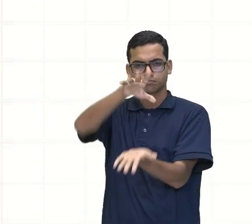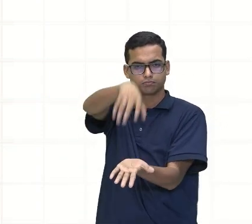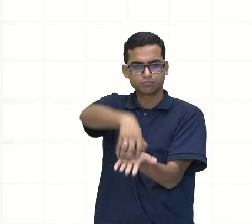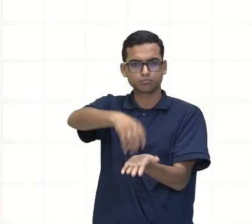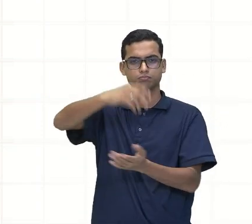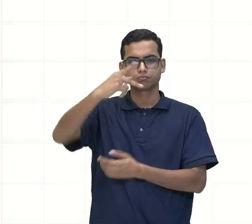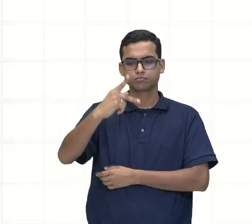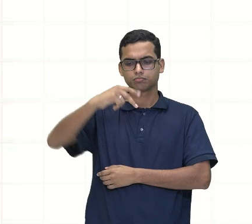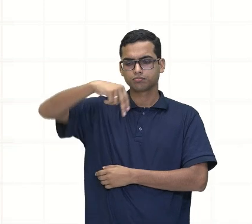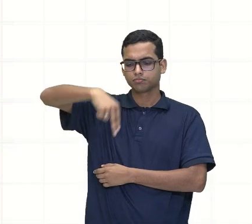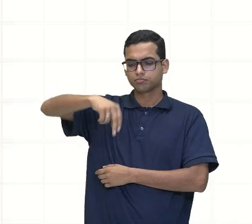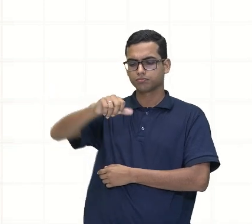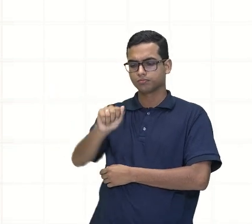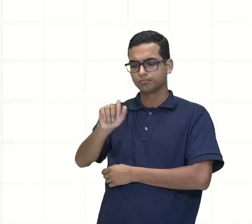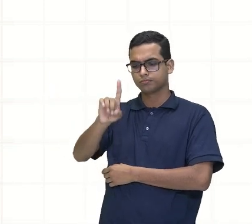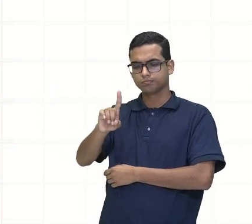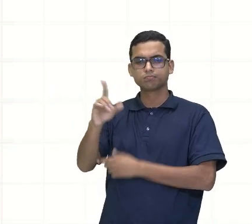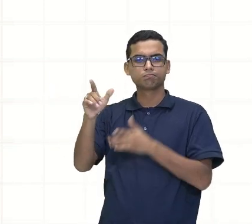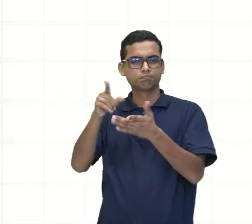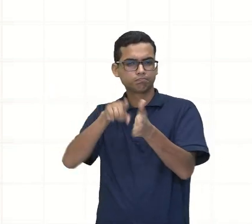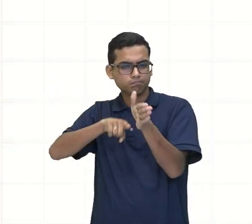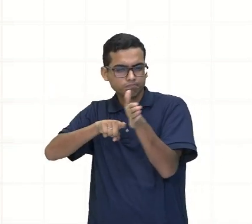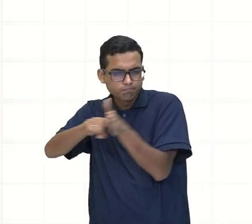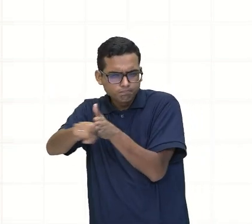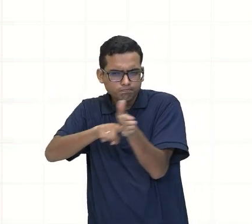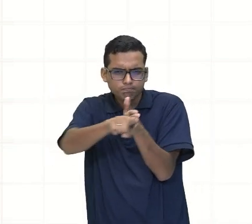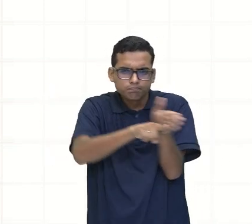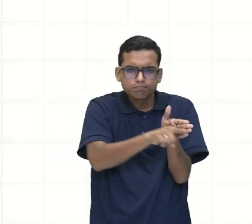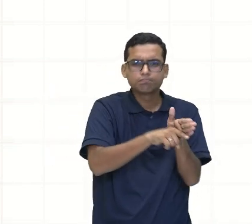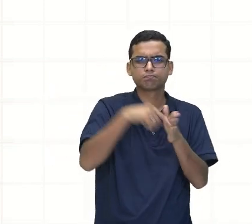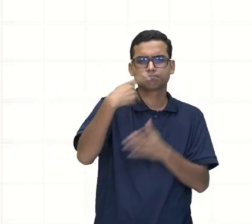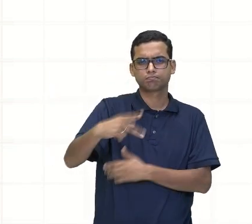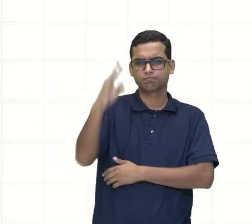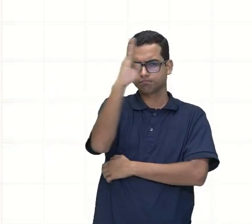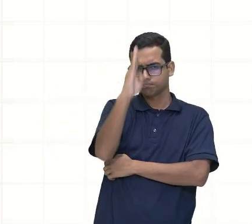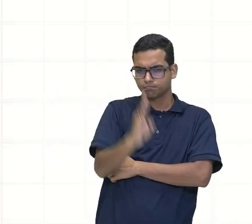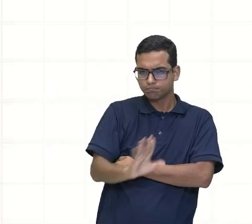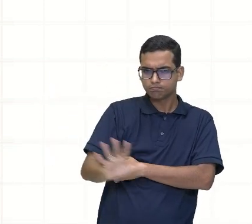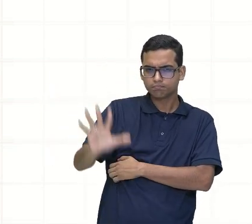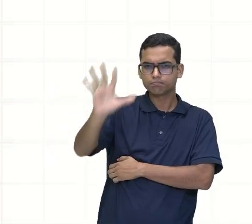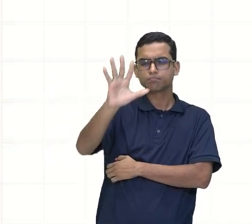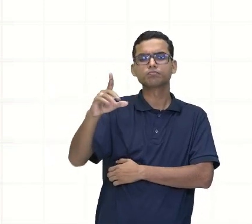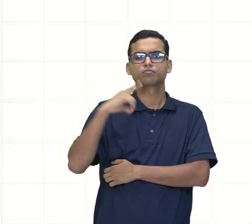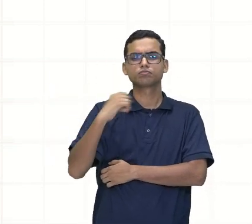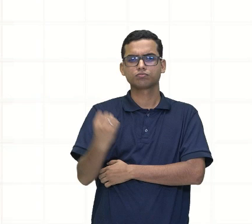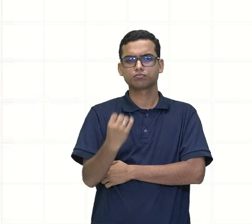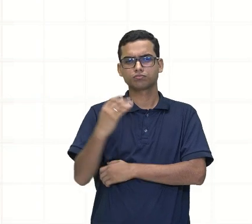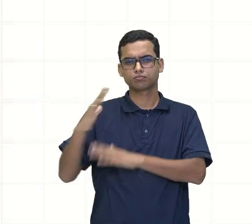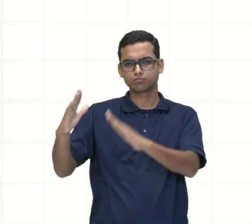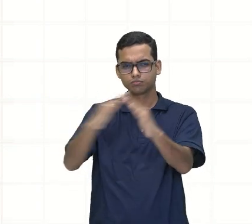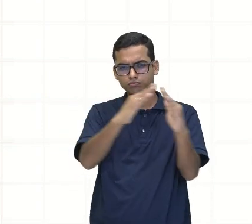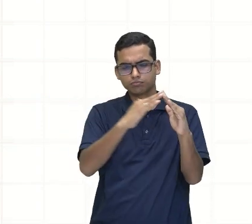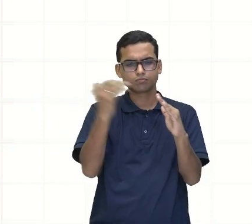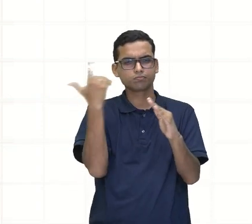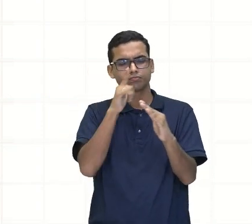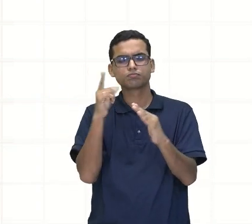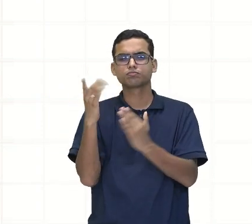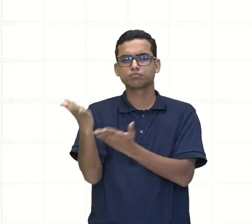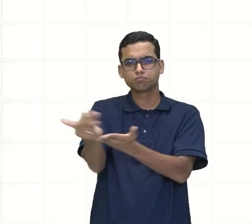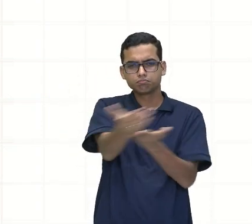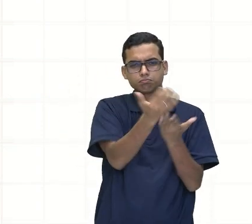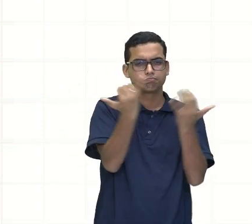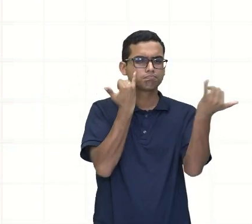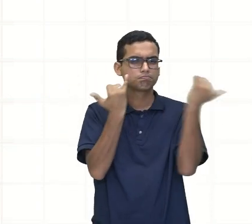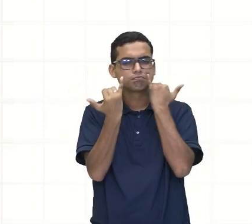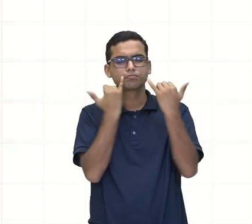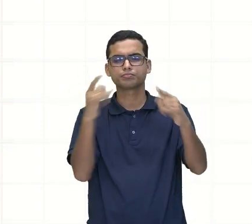por analisar, fazer essa pesquisa nacional por amostra de domicílios, e aí nós temos os dados relacionados ao ano